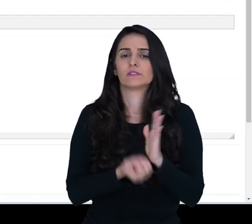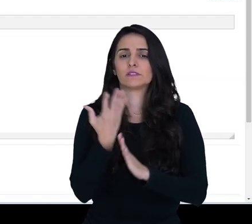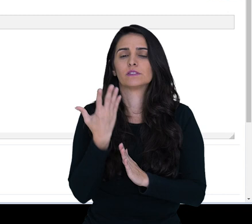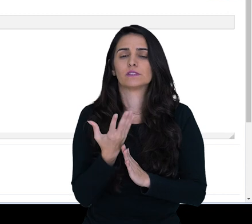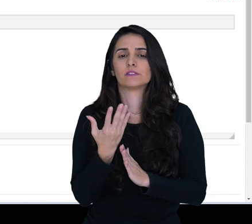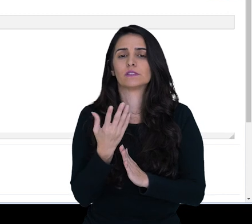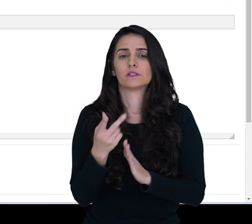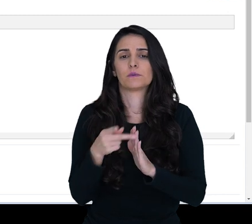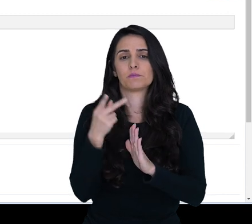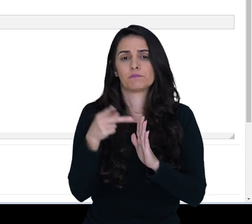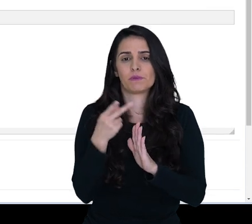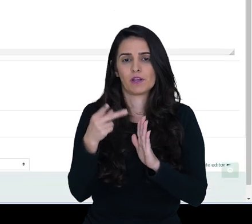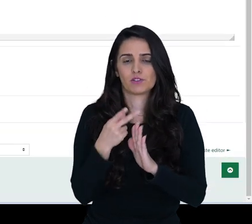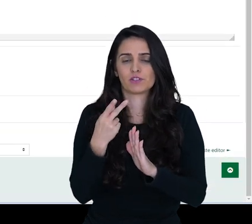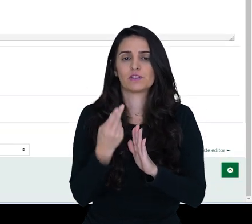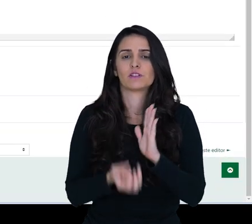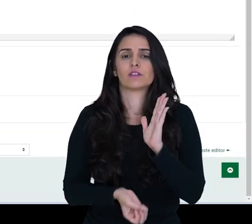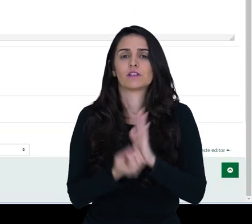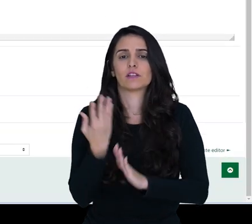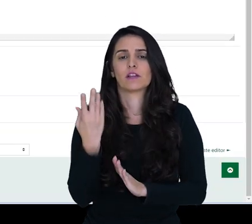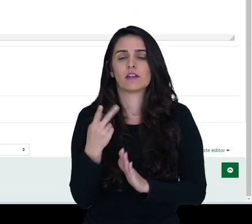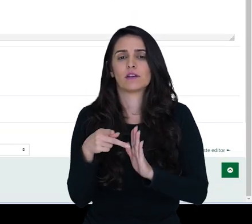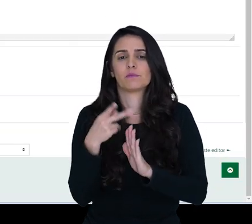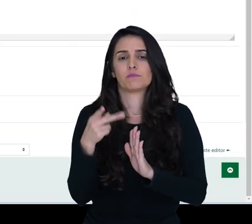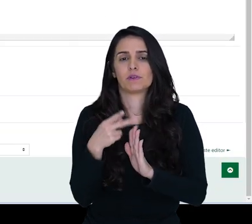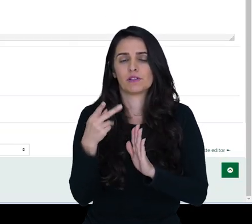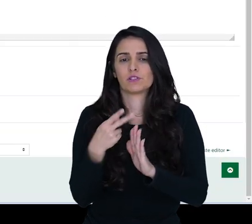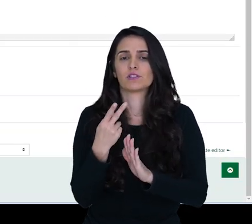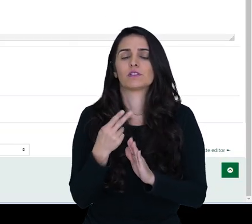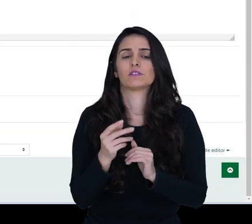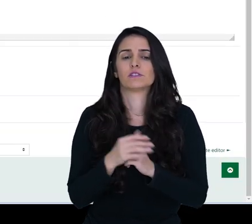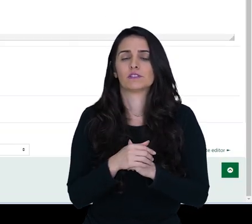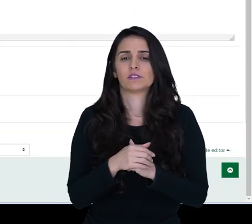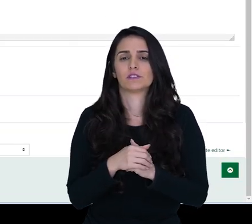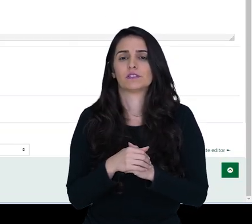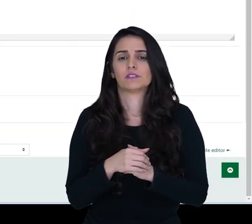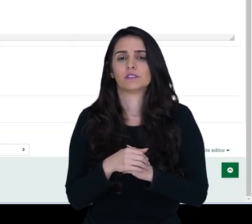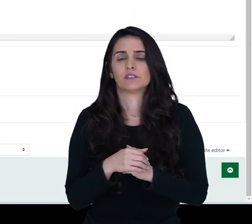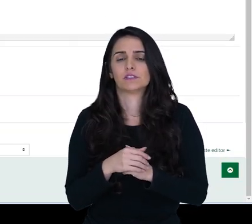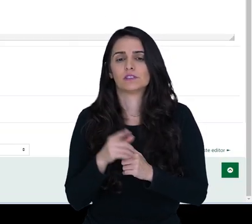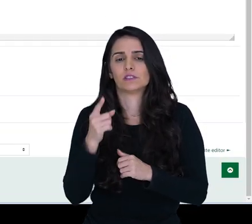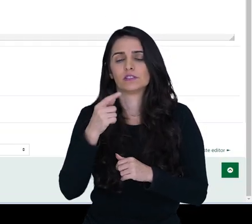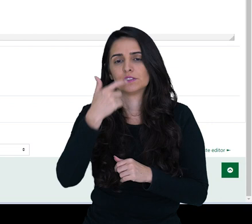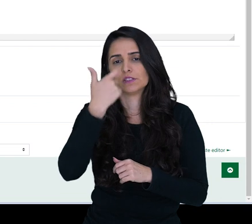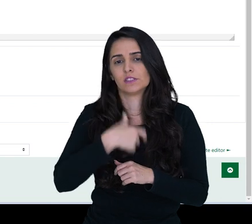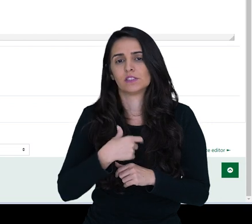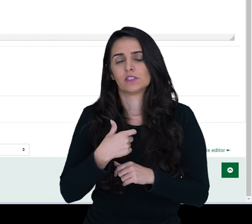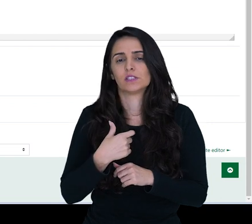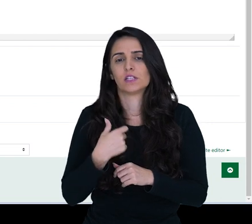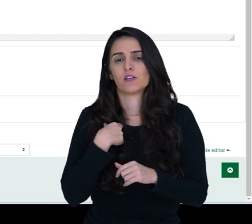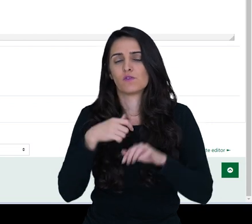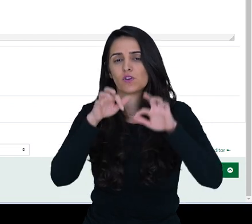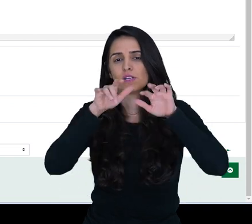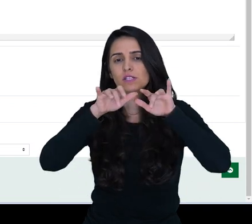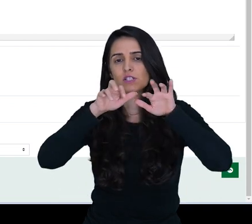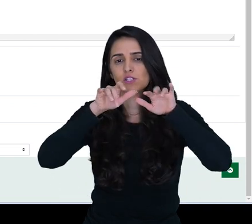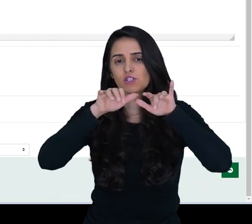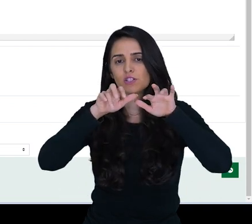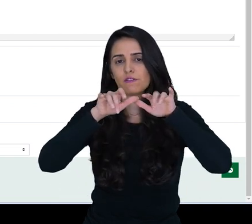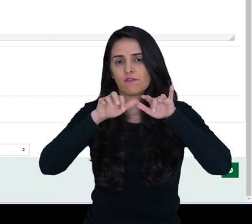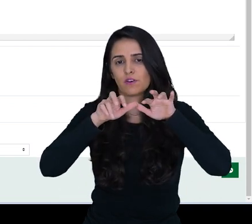a página clicar em criar a página E aí a medida que eu vou escrevendo